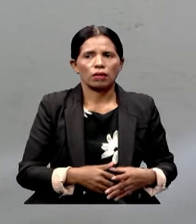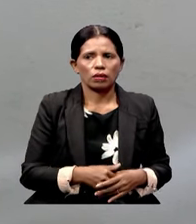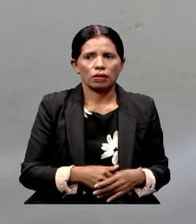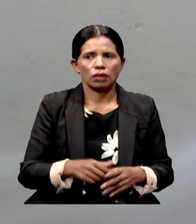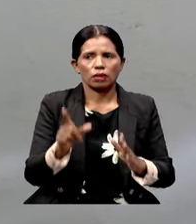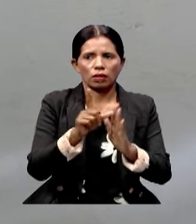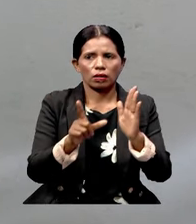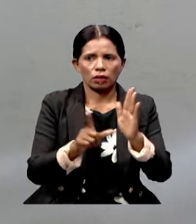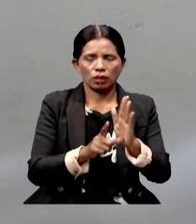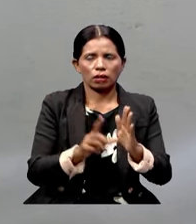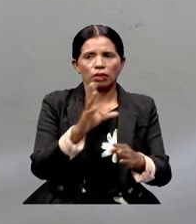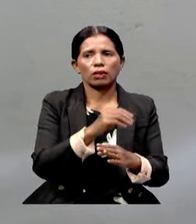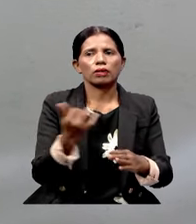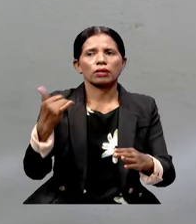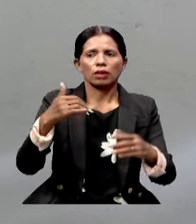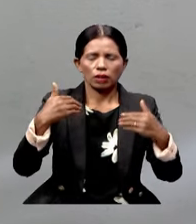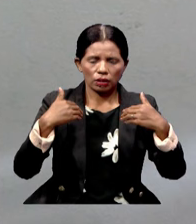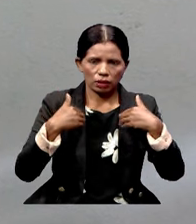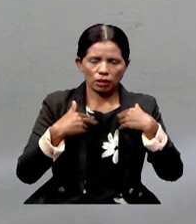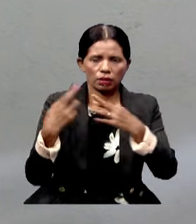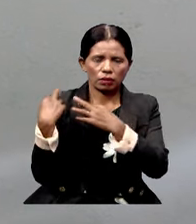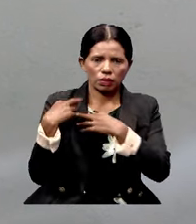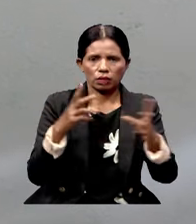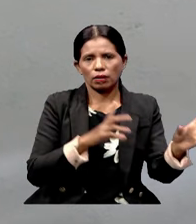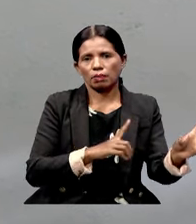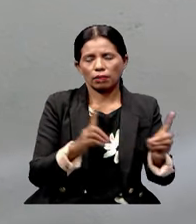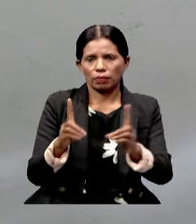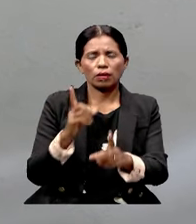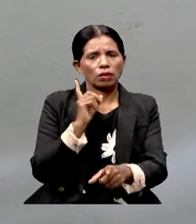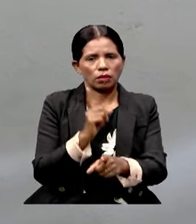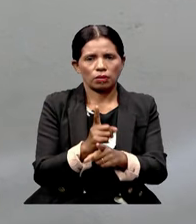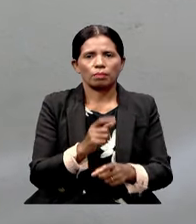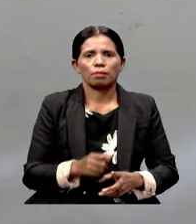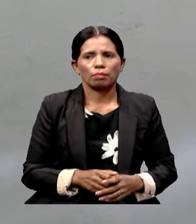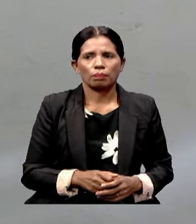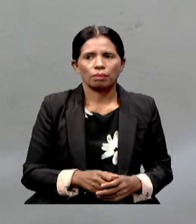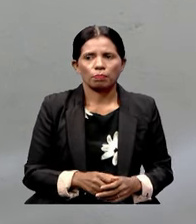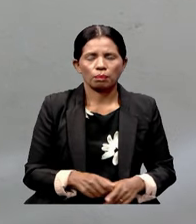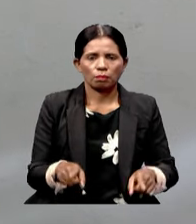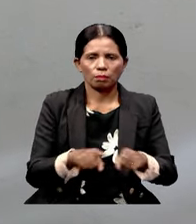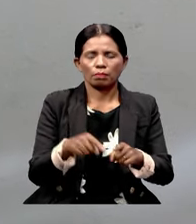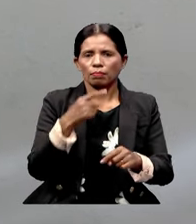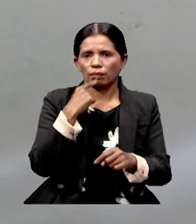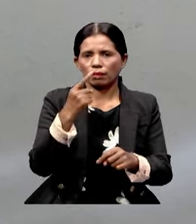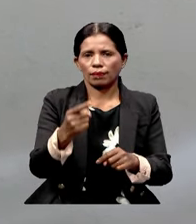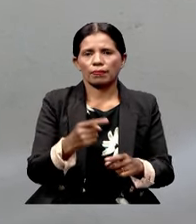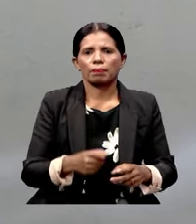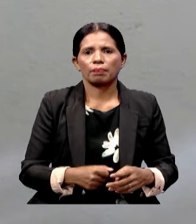lei no sira tengi iha obrigasaun atu izikuta no implementa claro iha asa oen bien